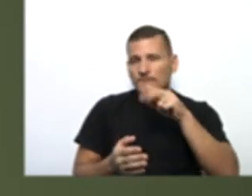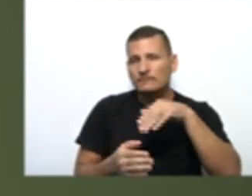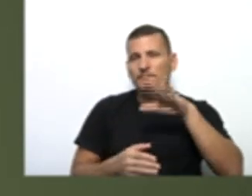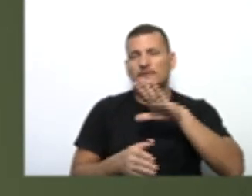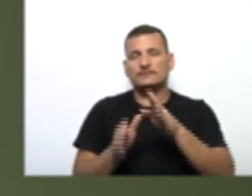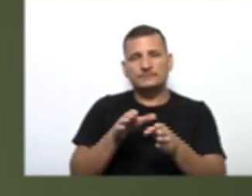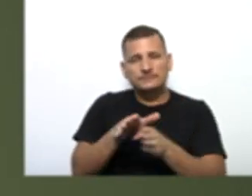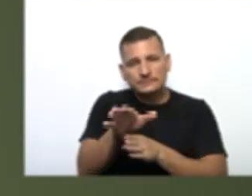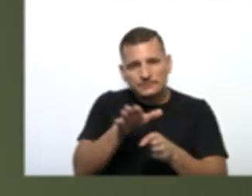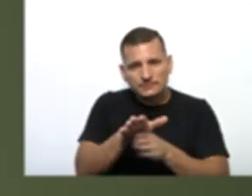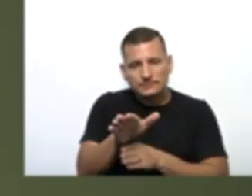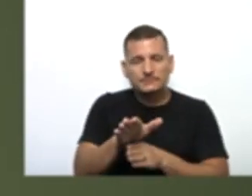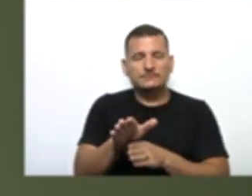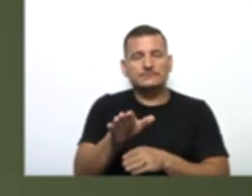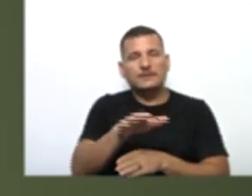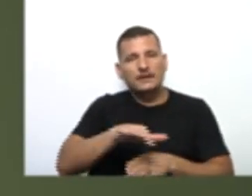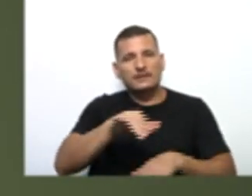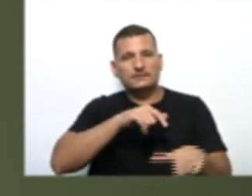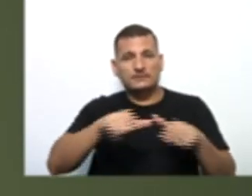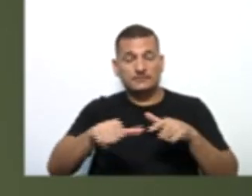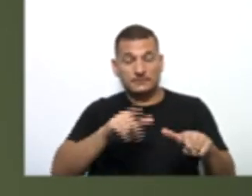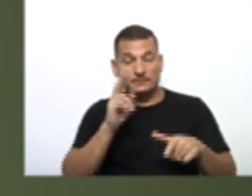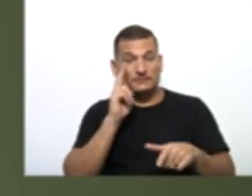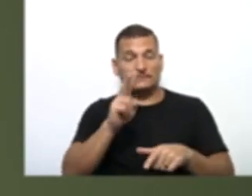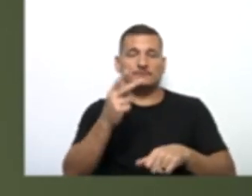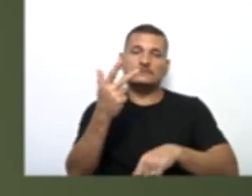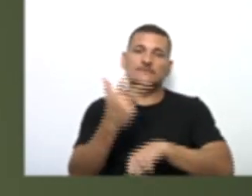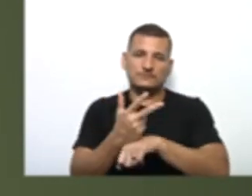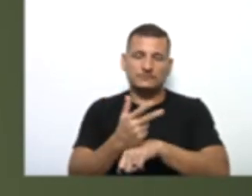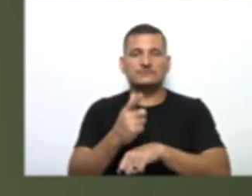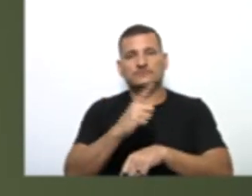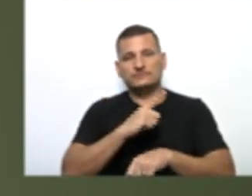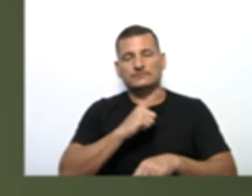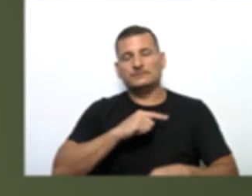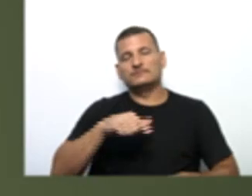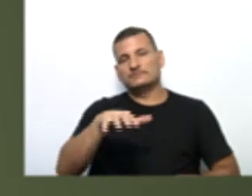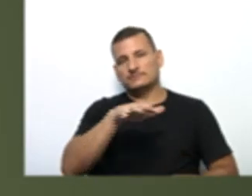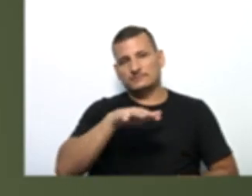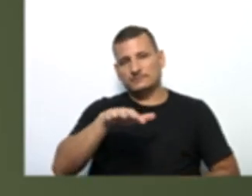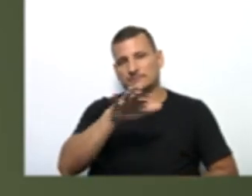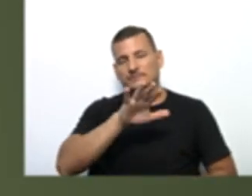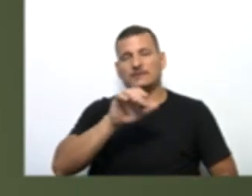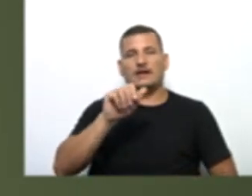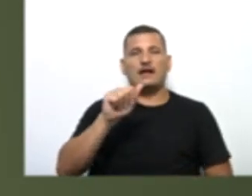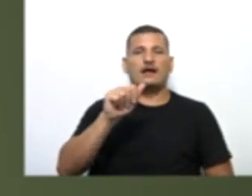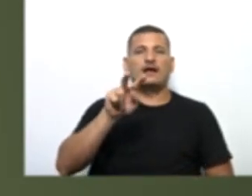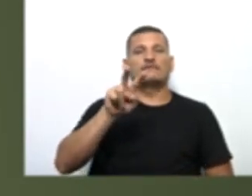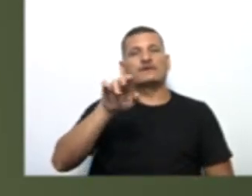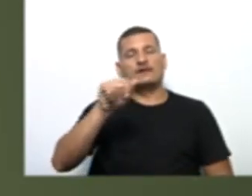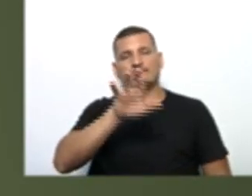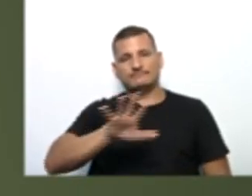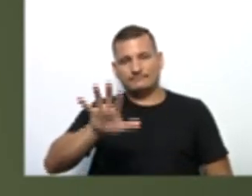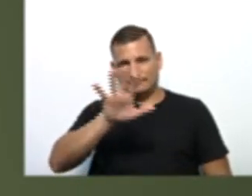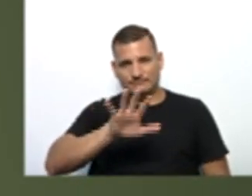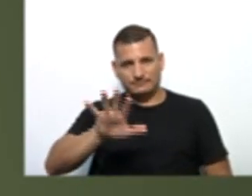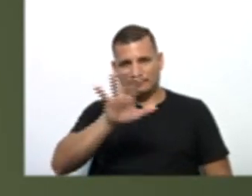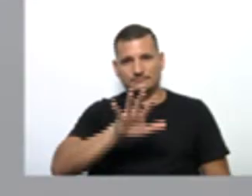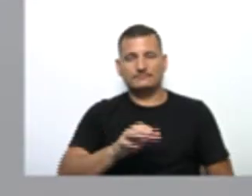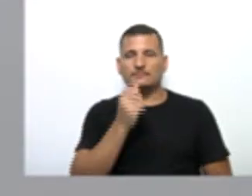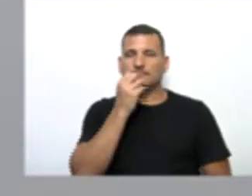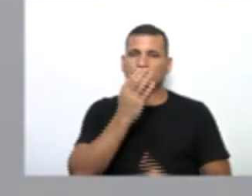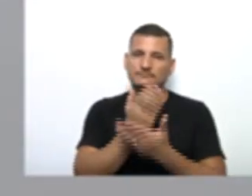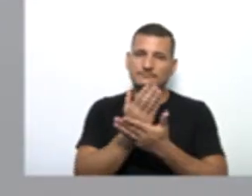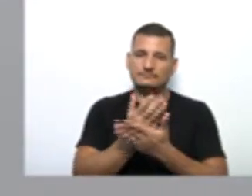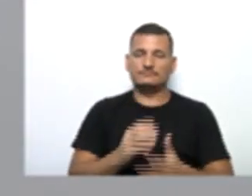mercado de trabalho, veja esse vídeo na íntegra, que está disponível no ambiente virtual de aprendizagem. Bons estudos e até a